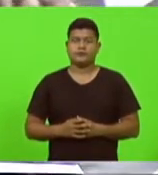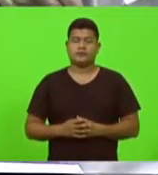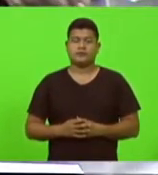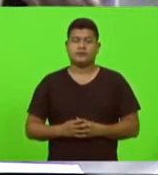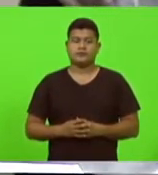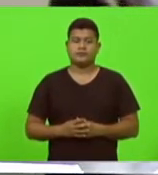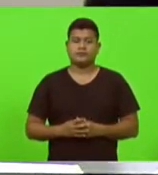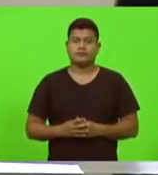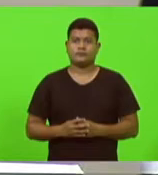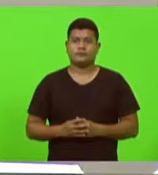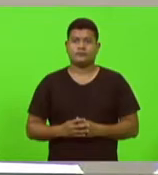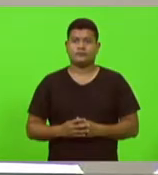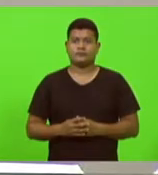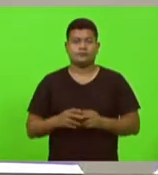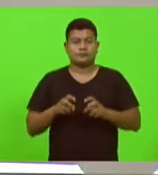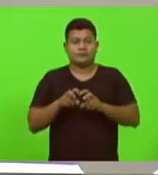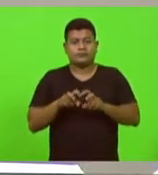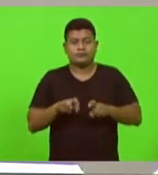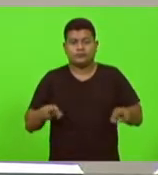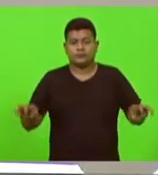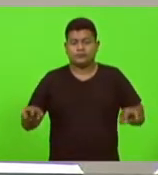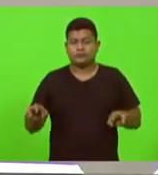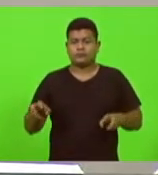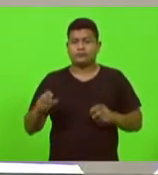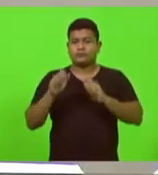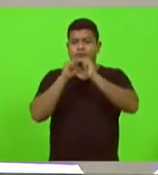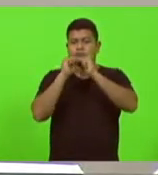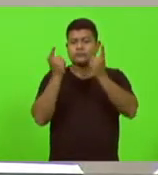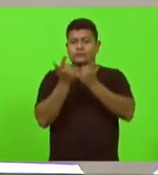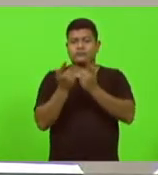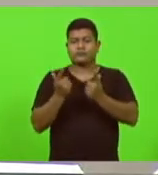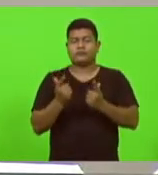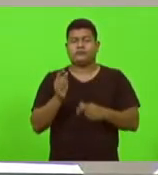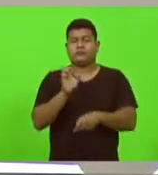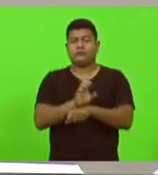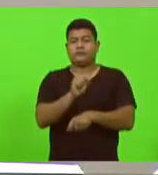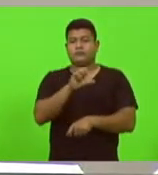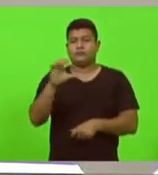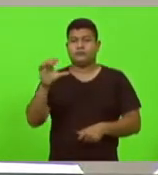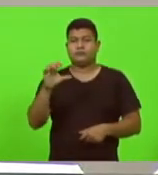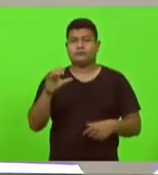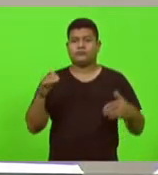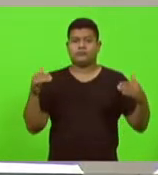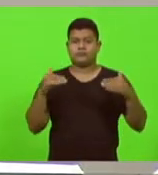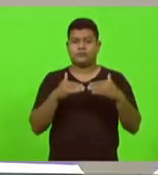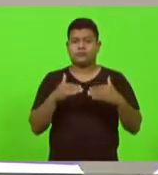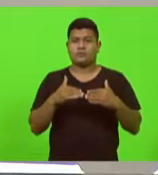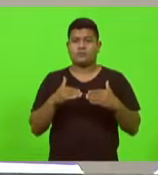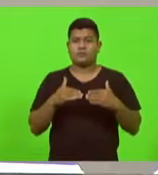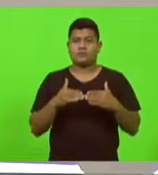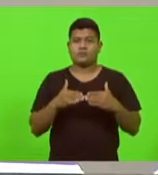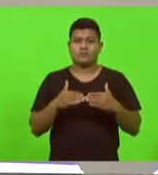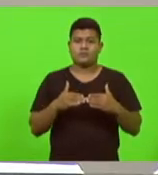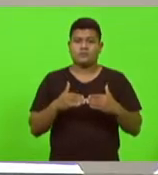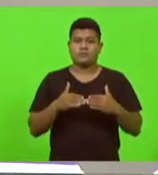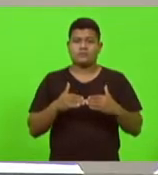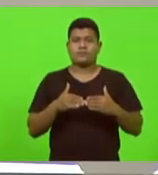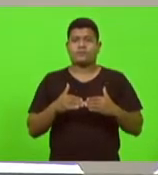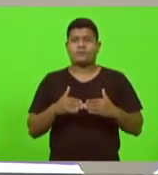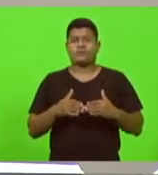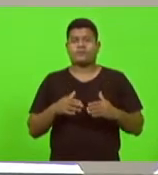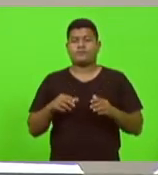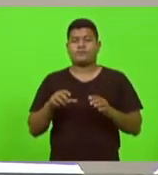A mesa da Assembleia Legislativa do Estado de Santa Catarina, em conformidade com o disposto no artigo